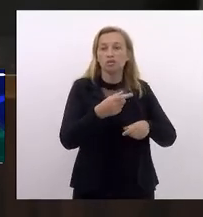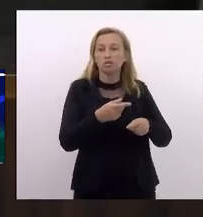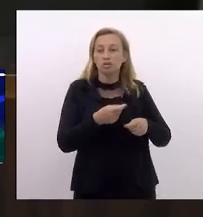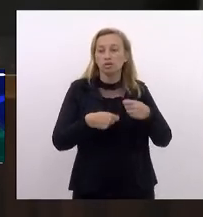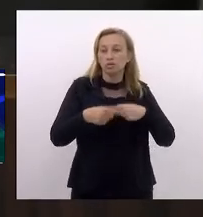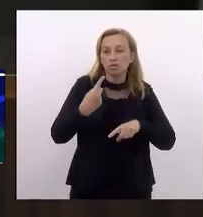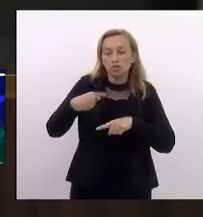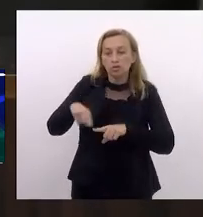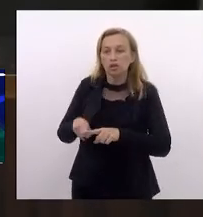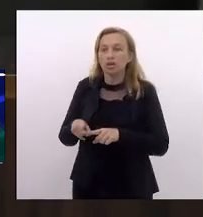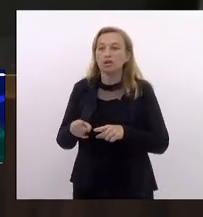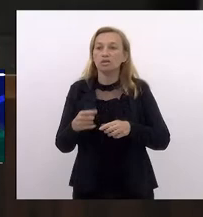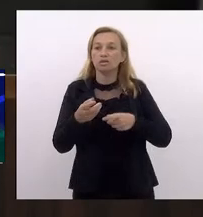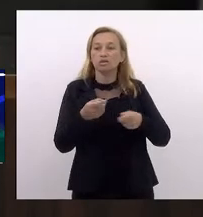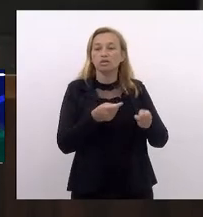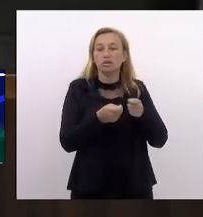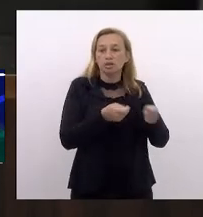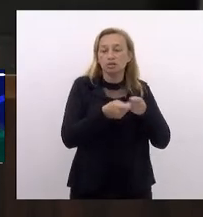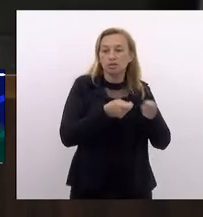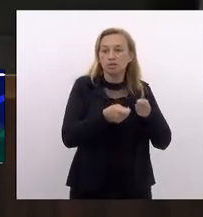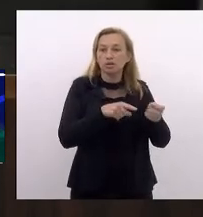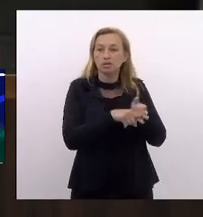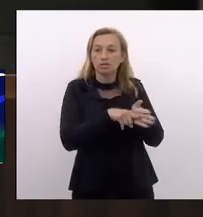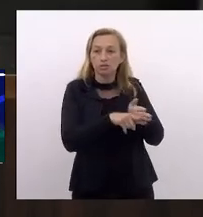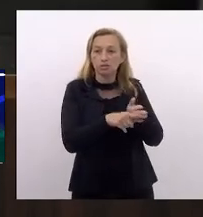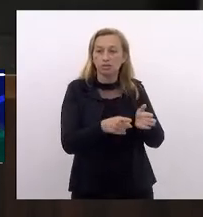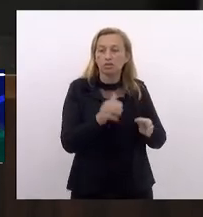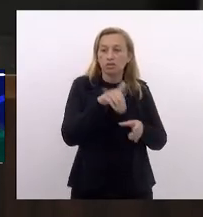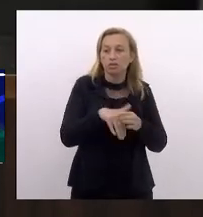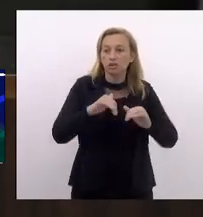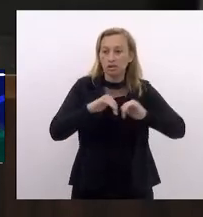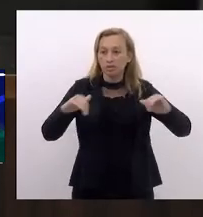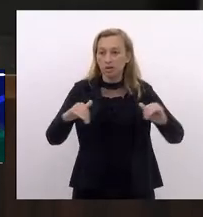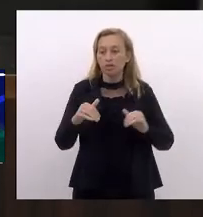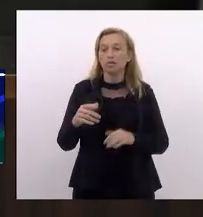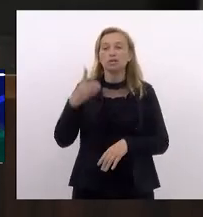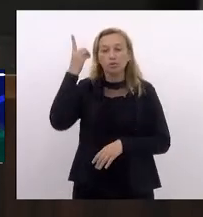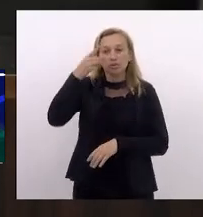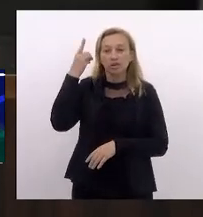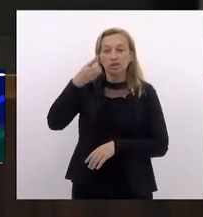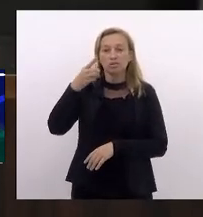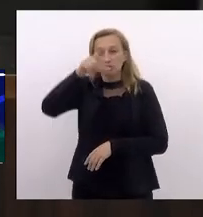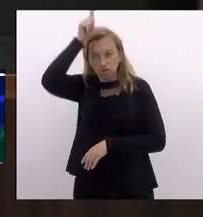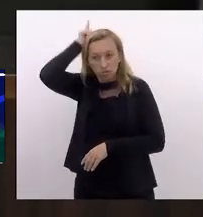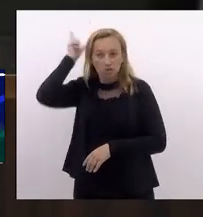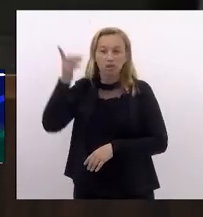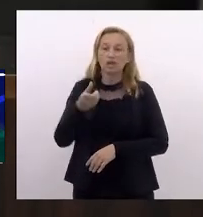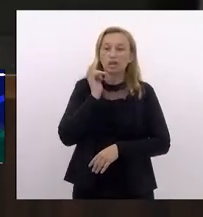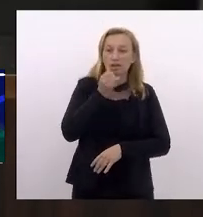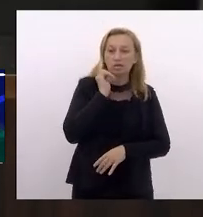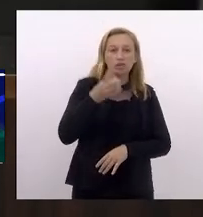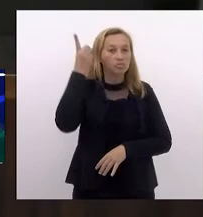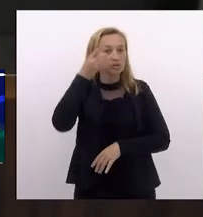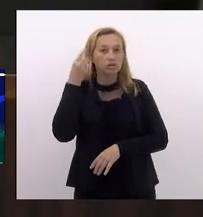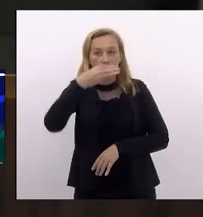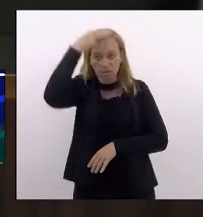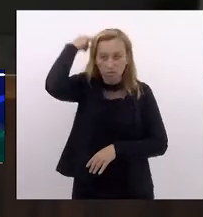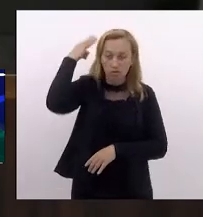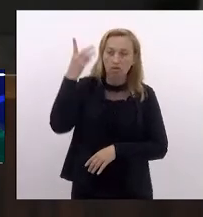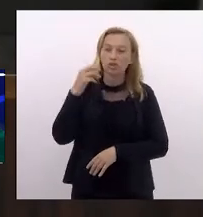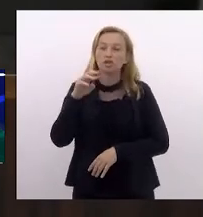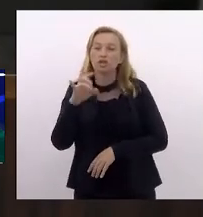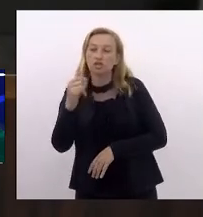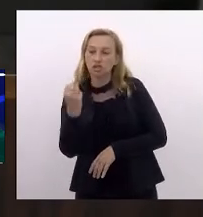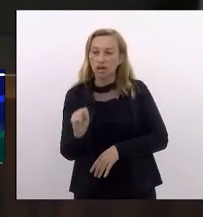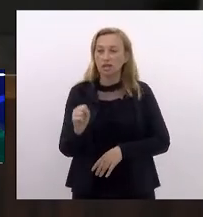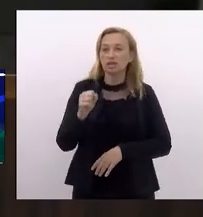contrário orçamento Finanças fiscalização financeira e controle corporal com voto em separado do deputado Luiz de Paula ela tá demais trágico mata Rocha